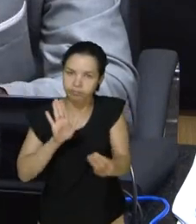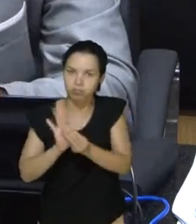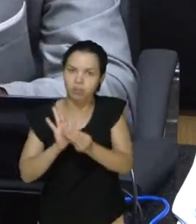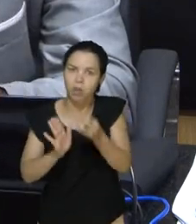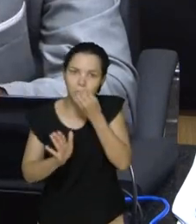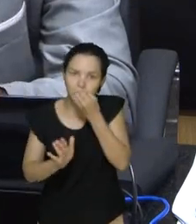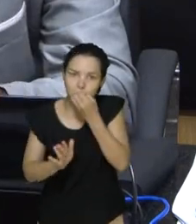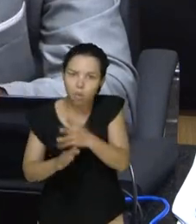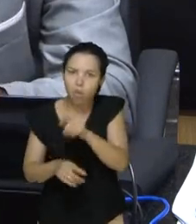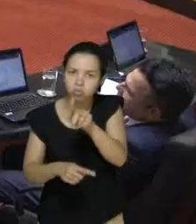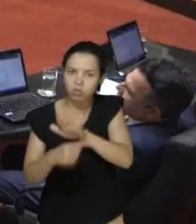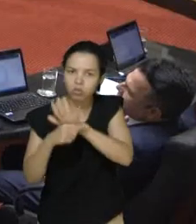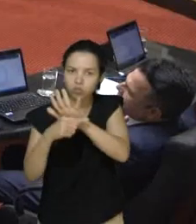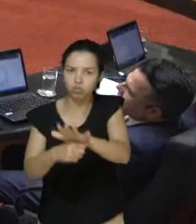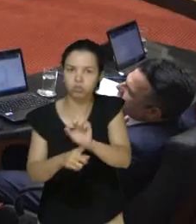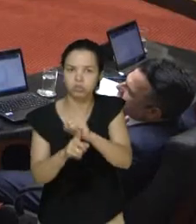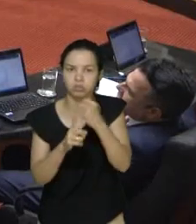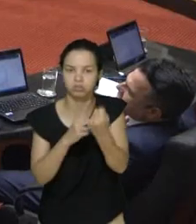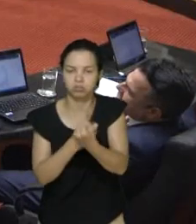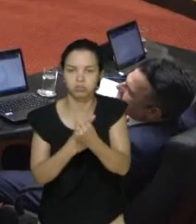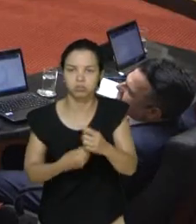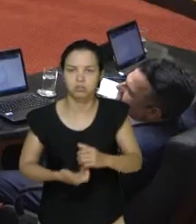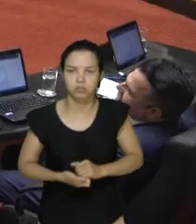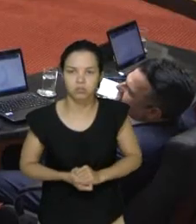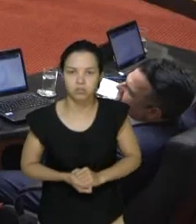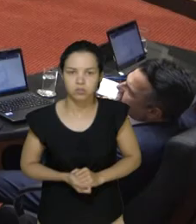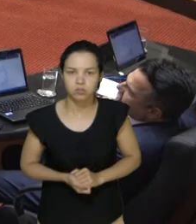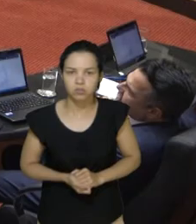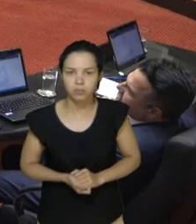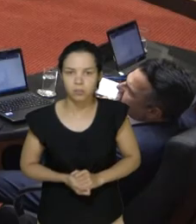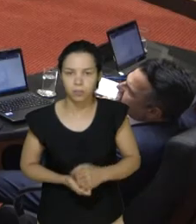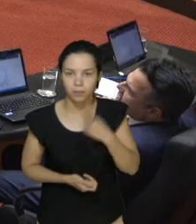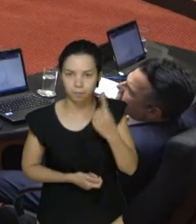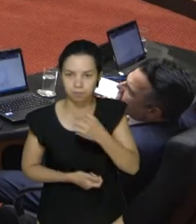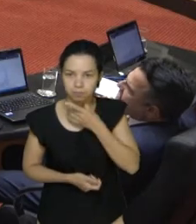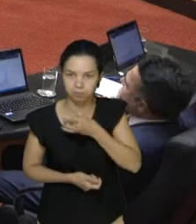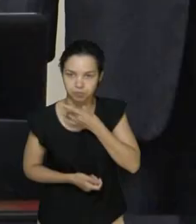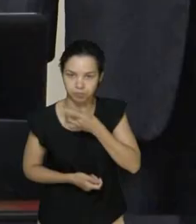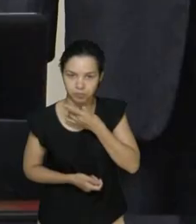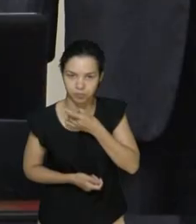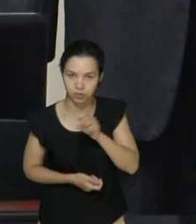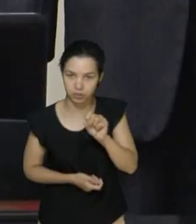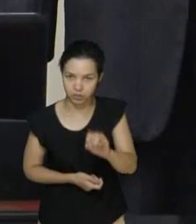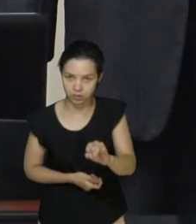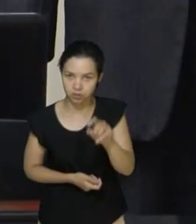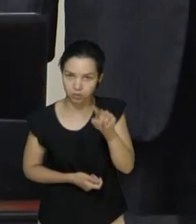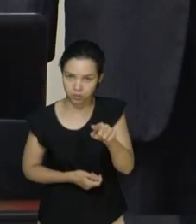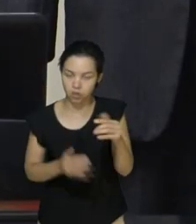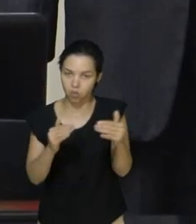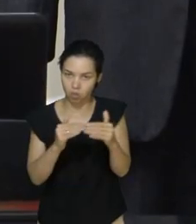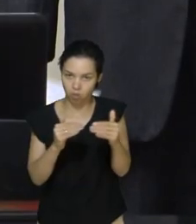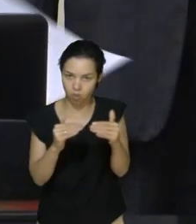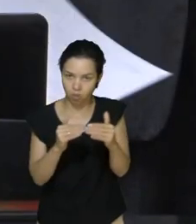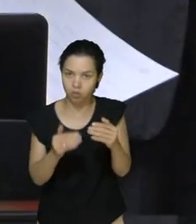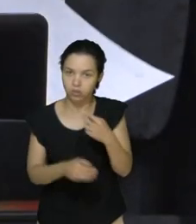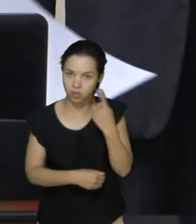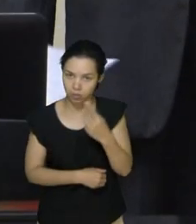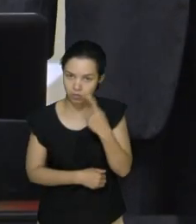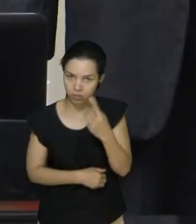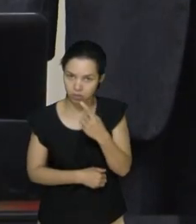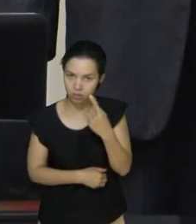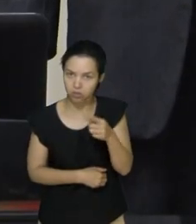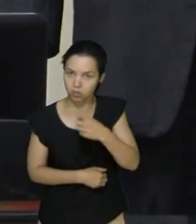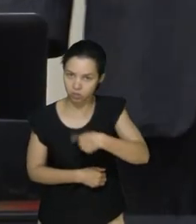para a sociedade. Obrigado, deputado Milton. Deputado Cobalcini, se Vossa Excelência concordar, e os deputados, sim, podemos